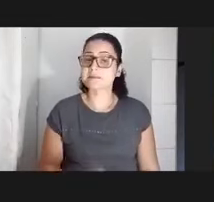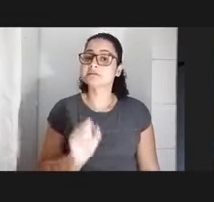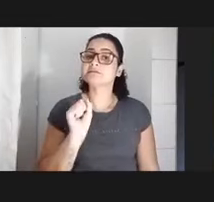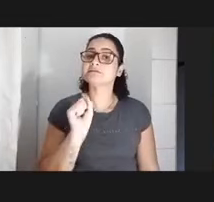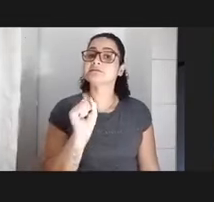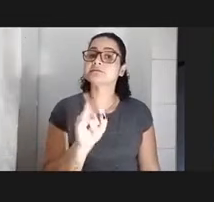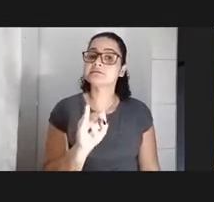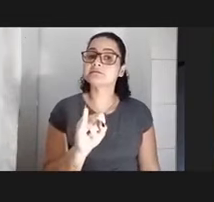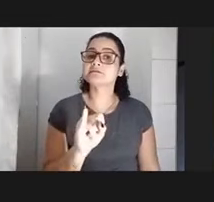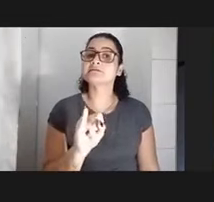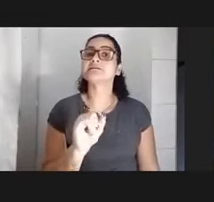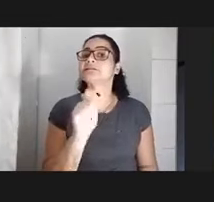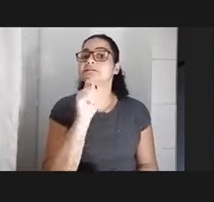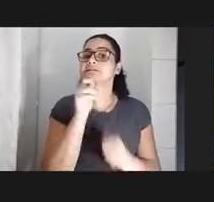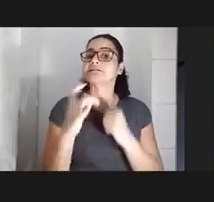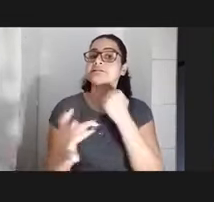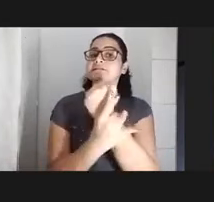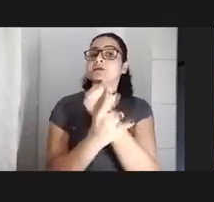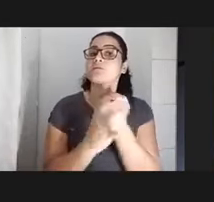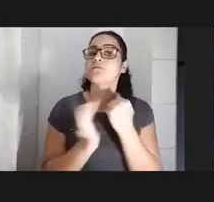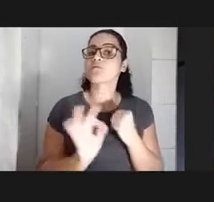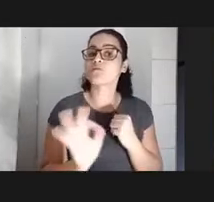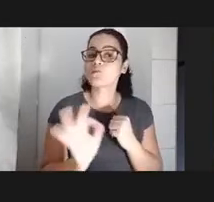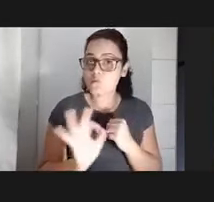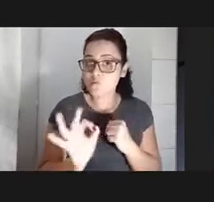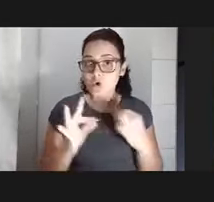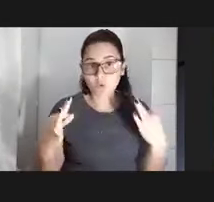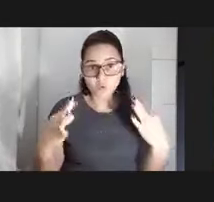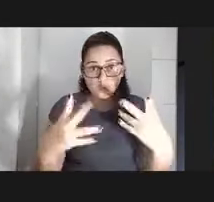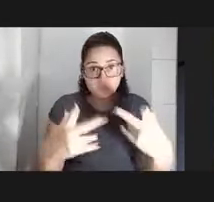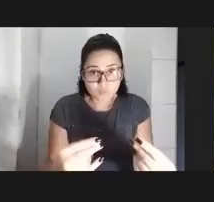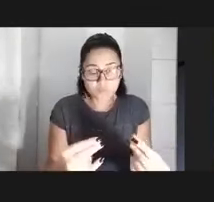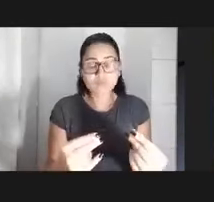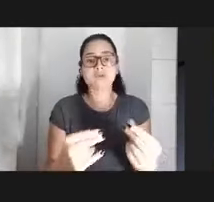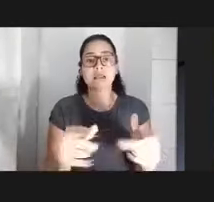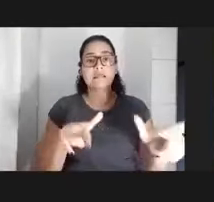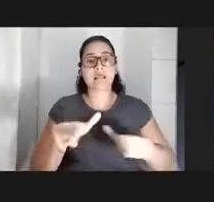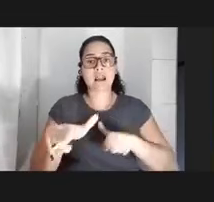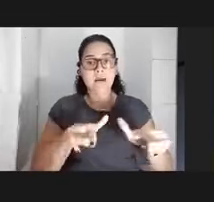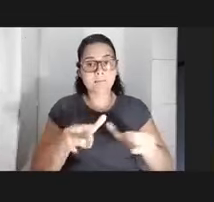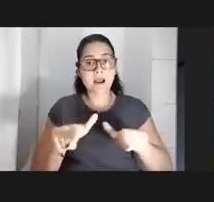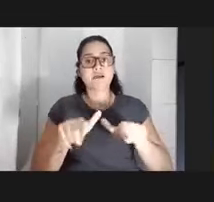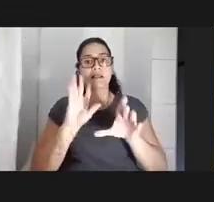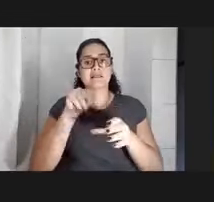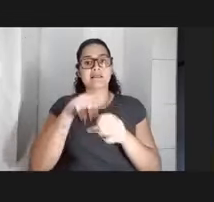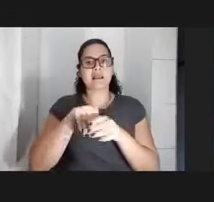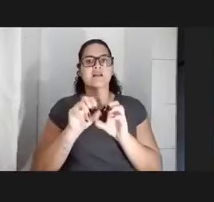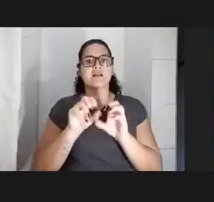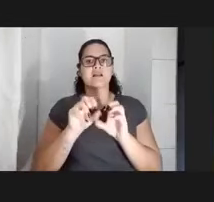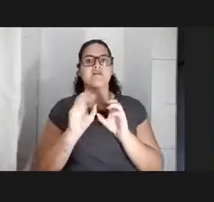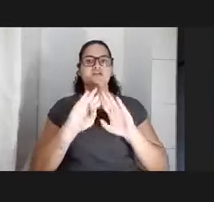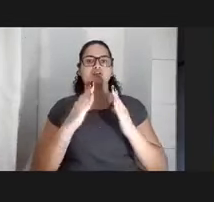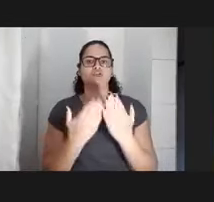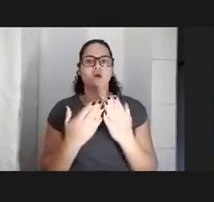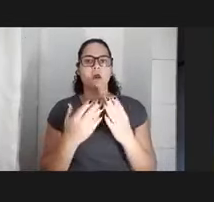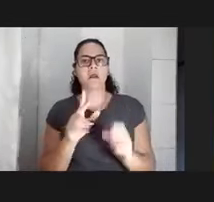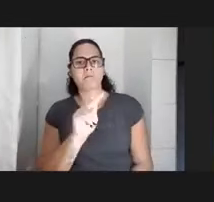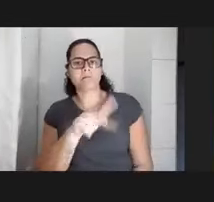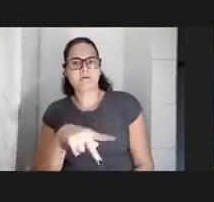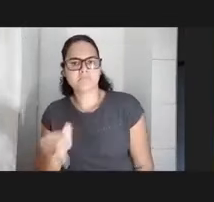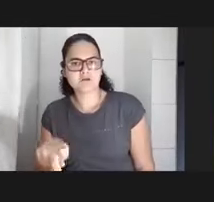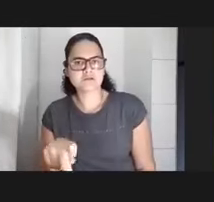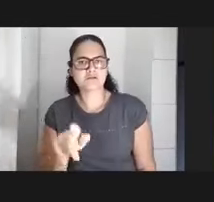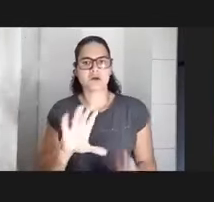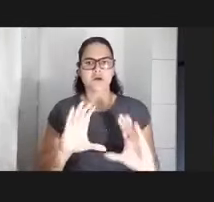segurança necessária para todos e todas trabalhadores em educação, sejam professores, seja a equipe administrativa, a